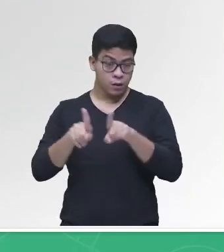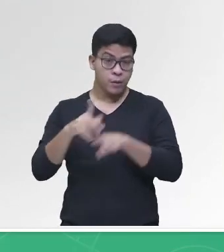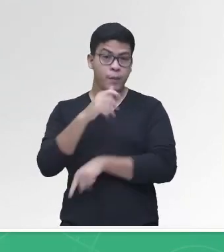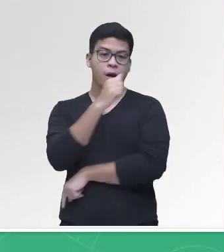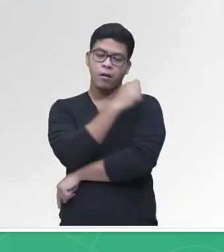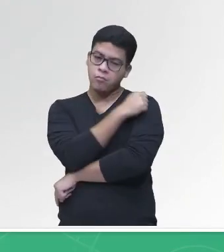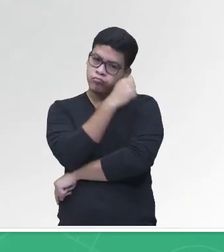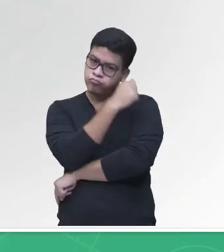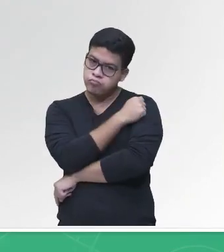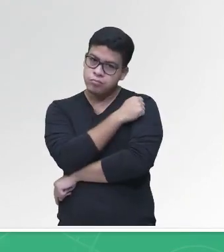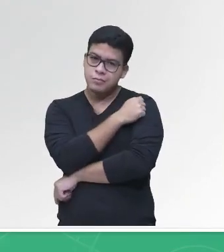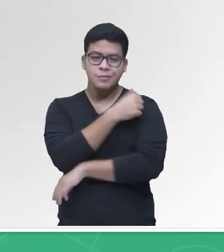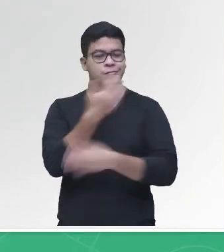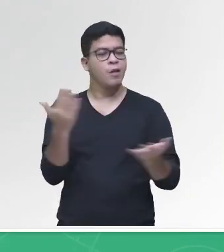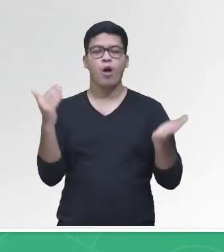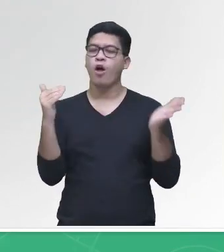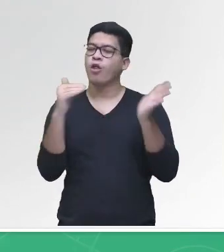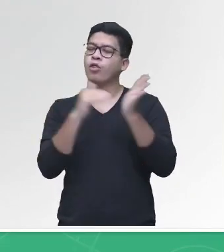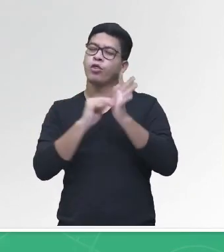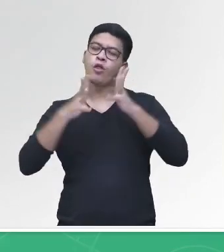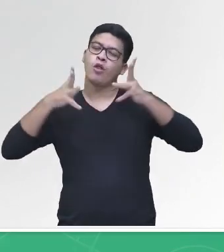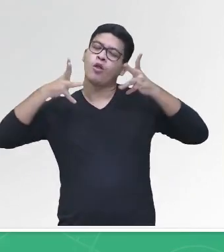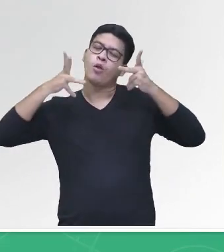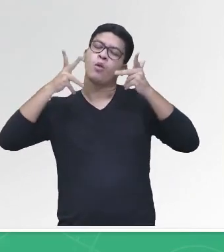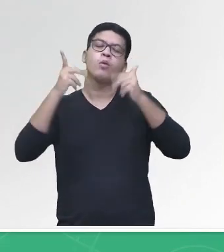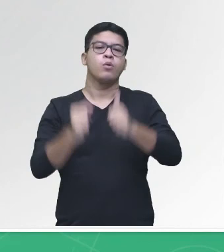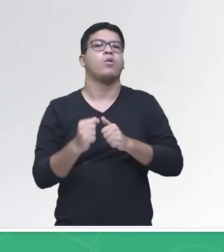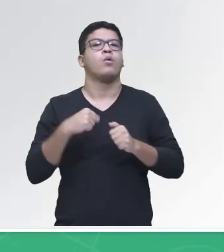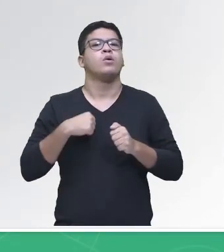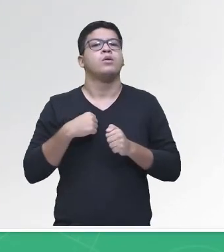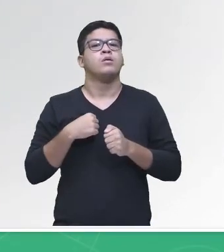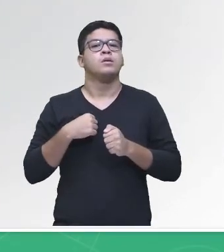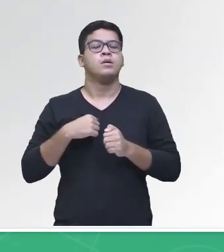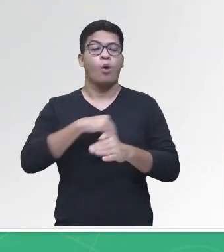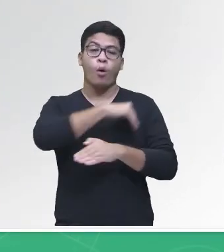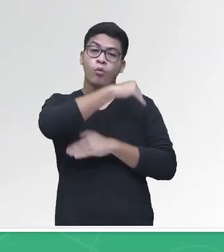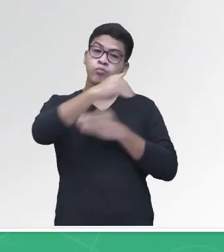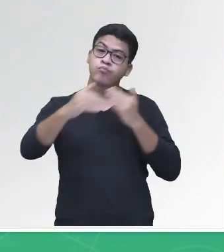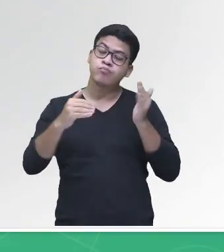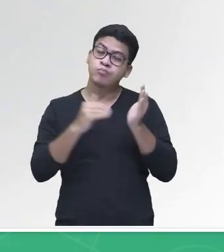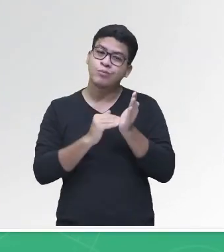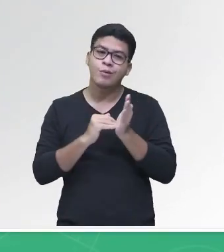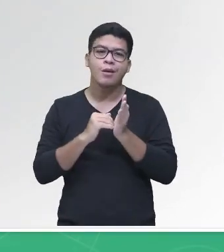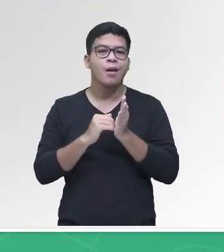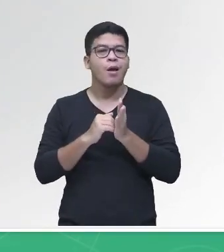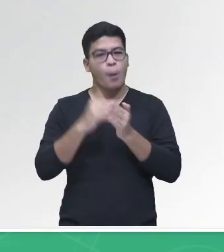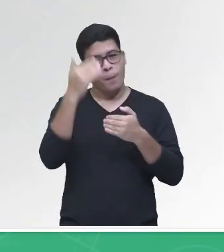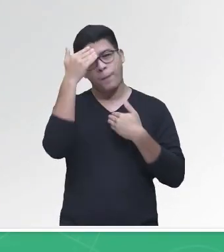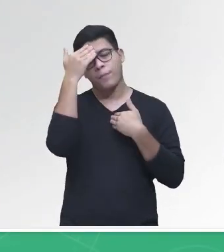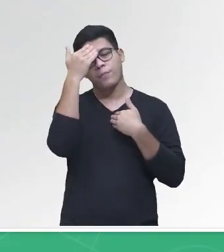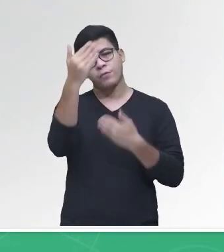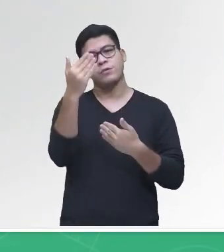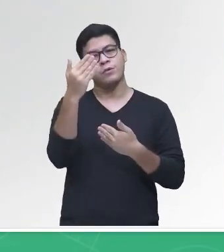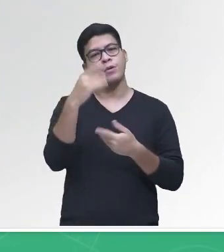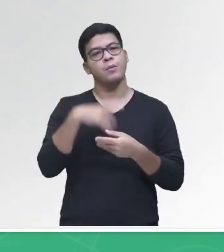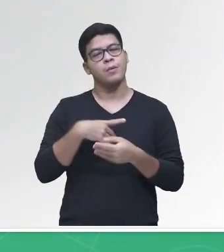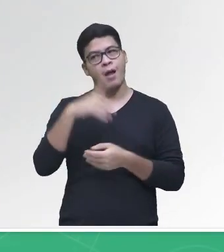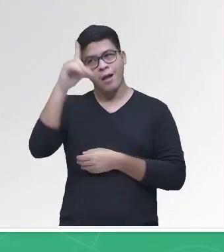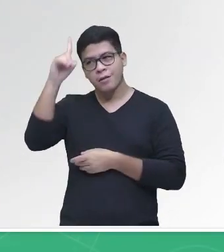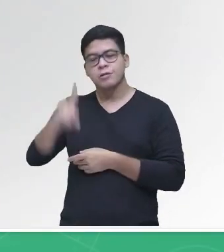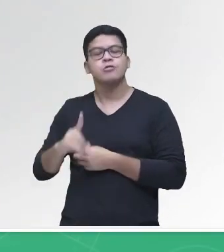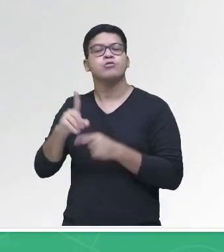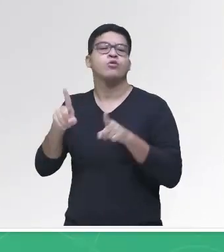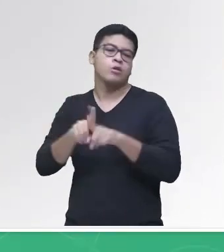estudantes, enfim, todos, pedagoga, diretora, enfim, muito obrigada mesmo, parabéns a